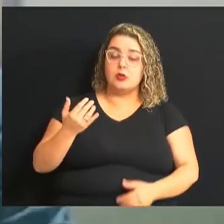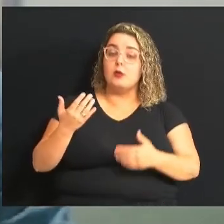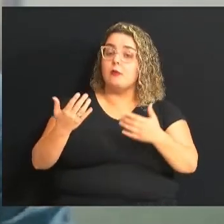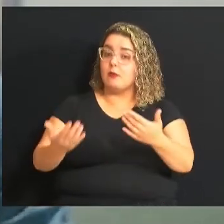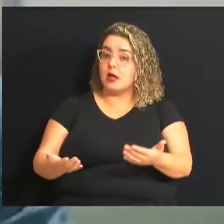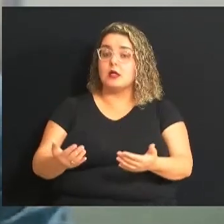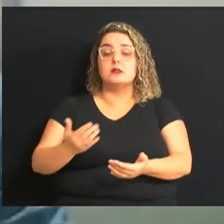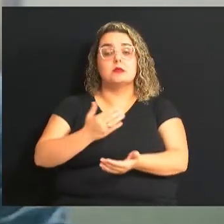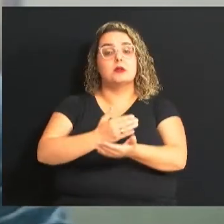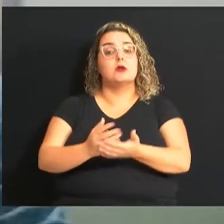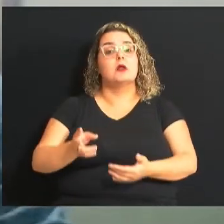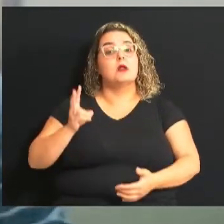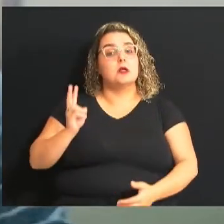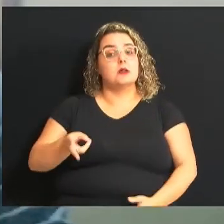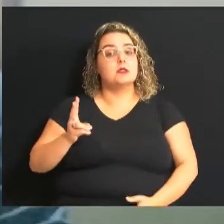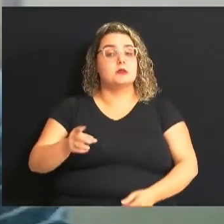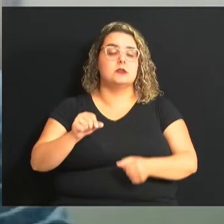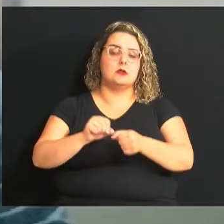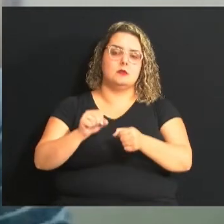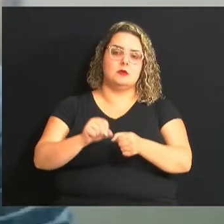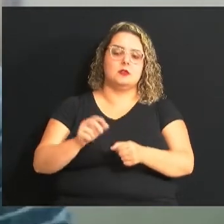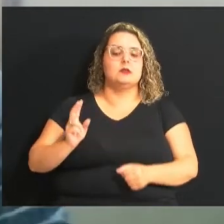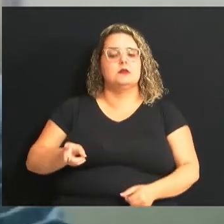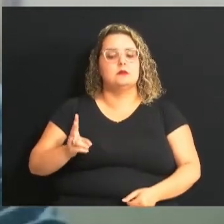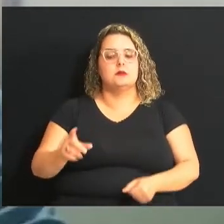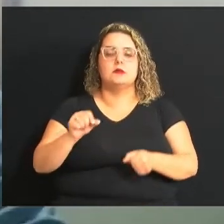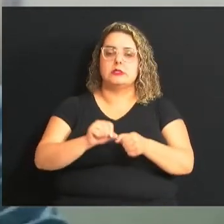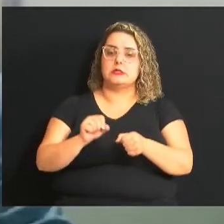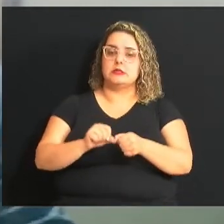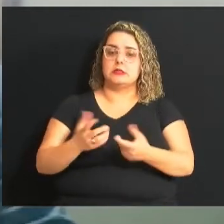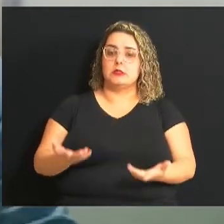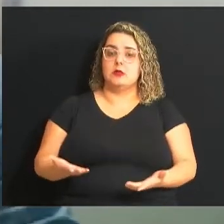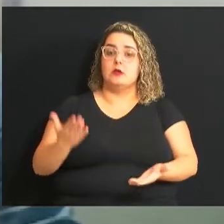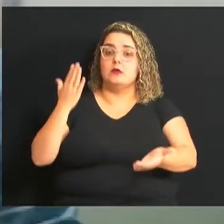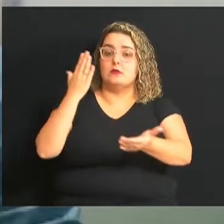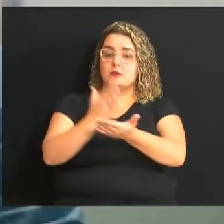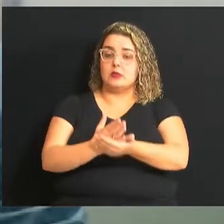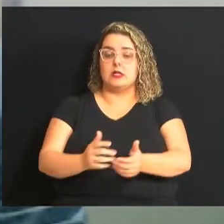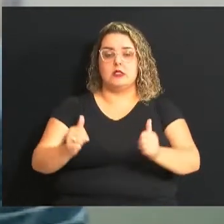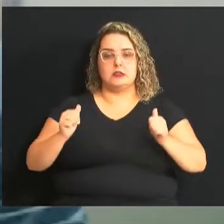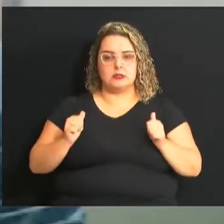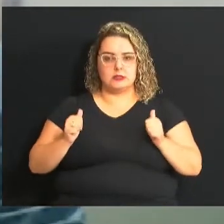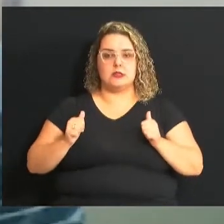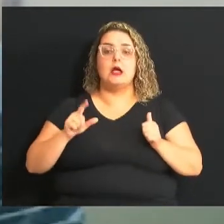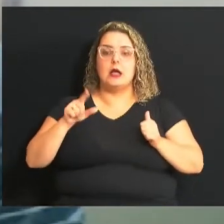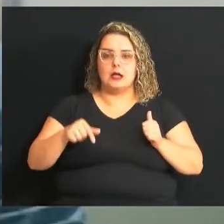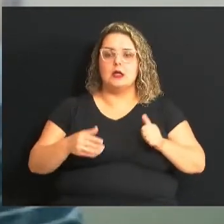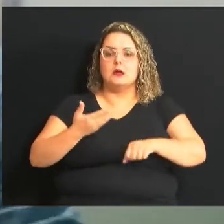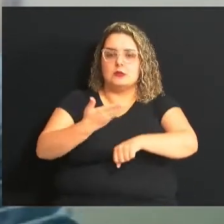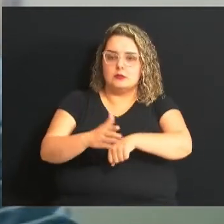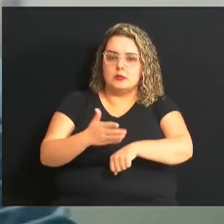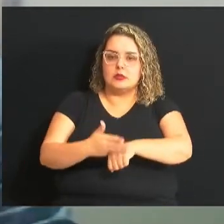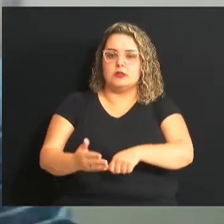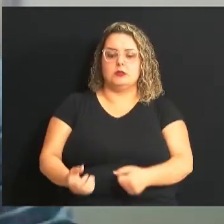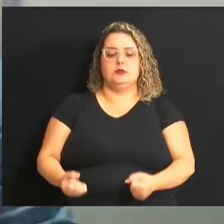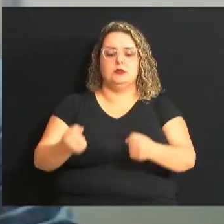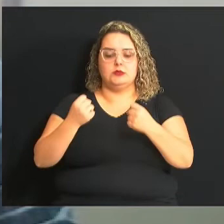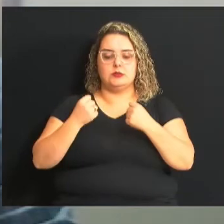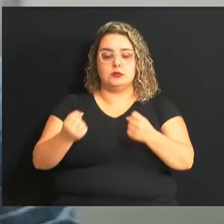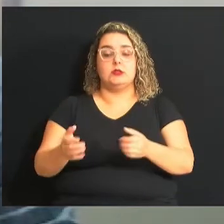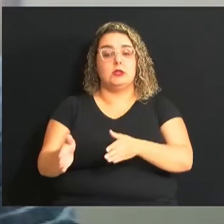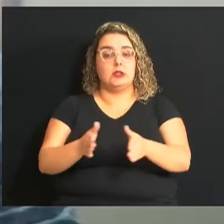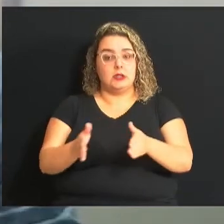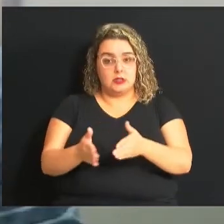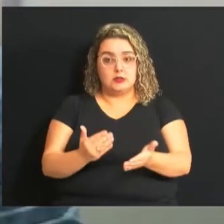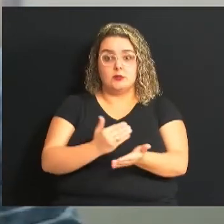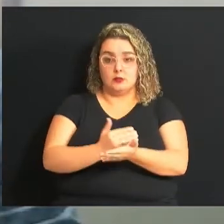a frequência. Então, o que vai mudar e fazer ela deixar de ser sedentária é a frequência da prática de atividade física, que nesse momento